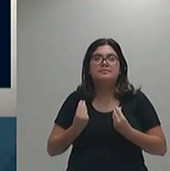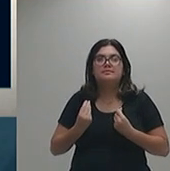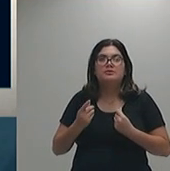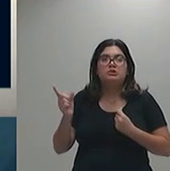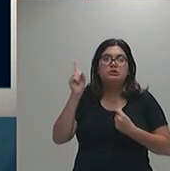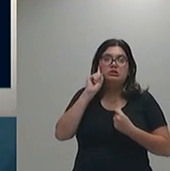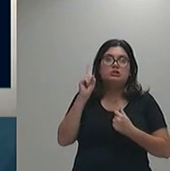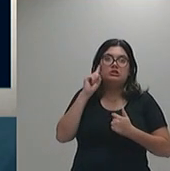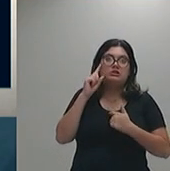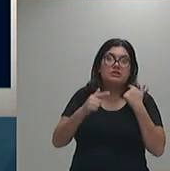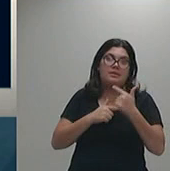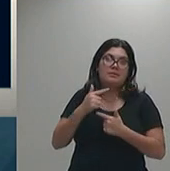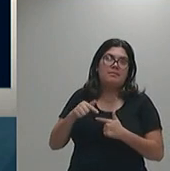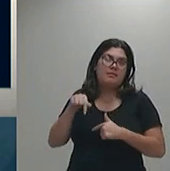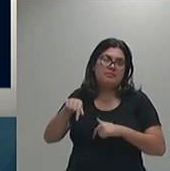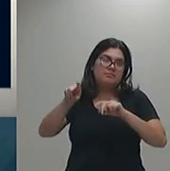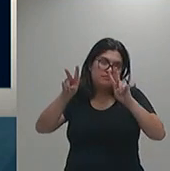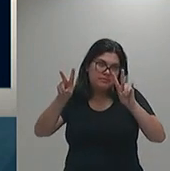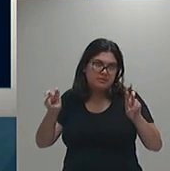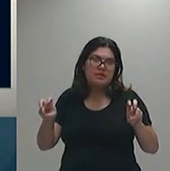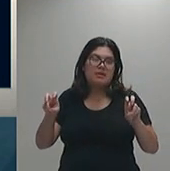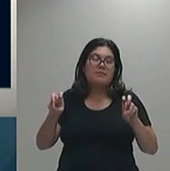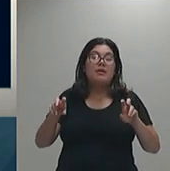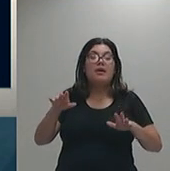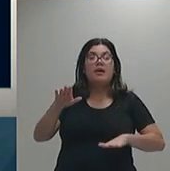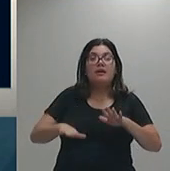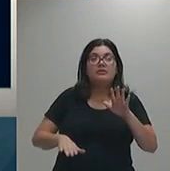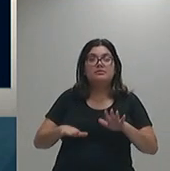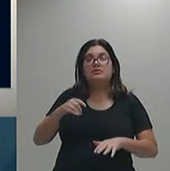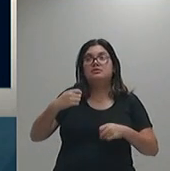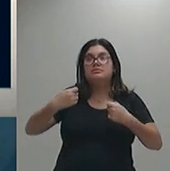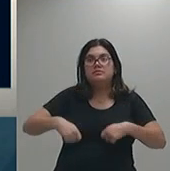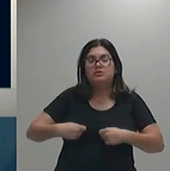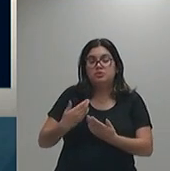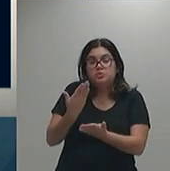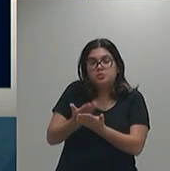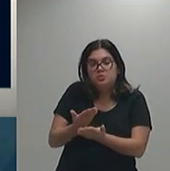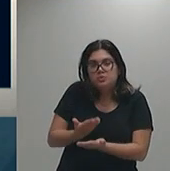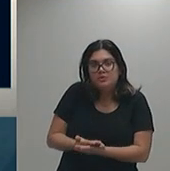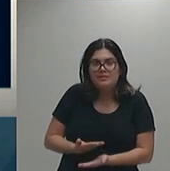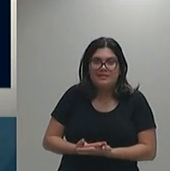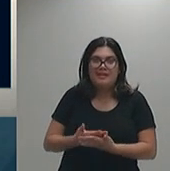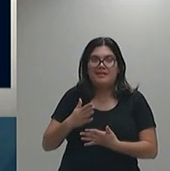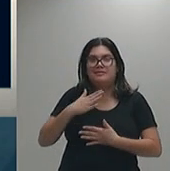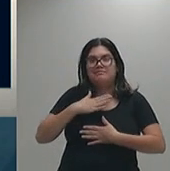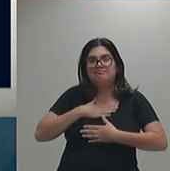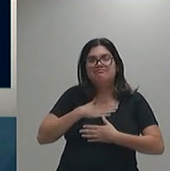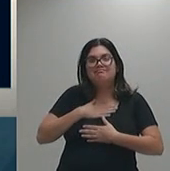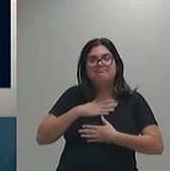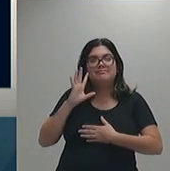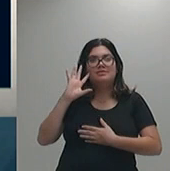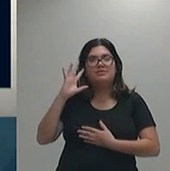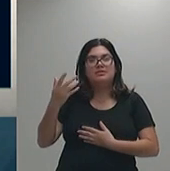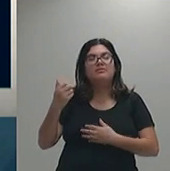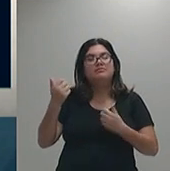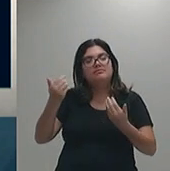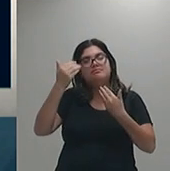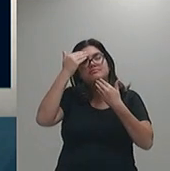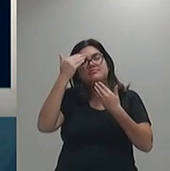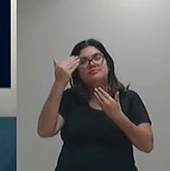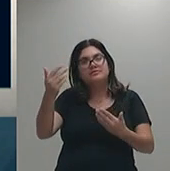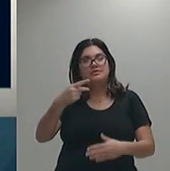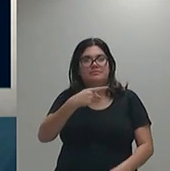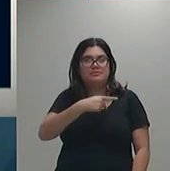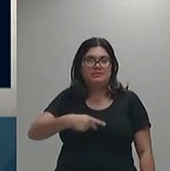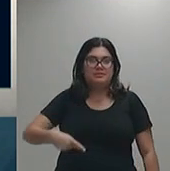dia trabalhar com ela então às vezes precisar estudar e foi a minha situação muito obrigado por esse